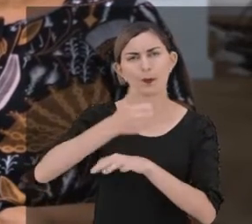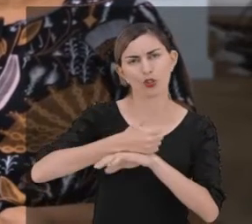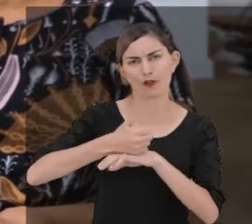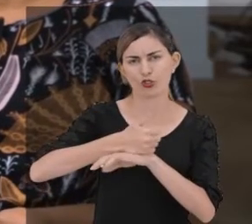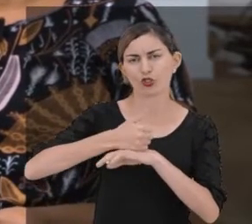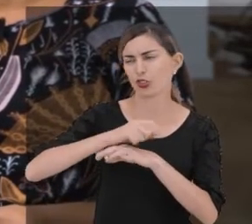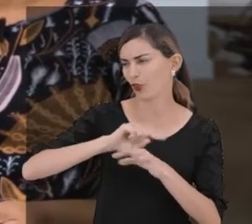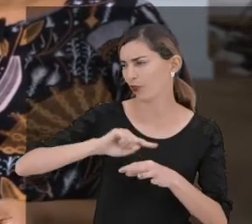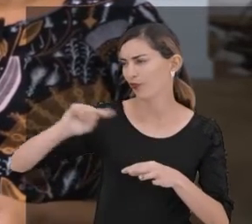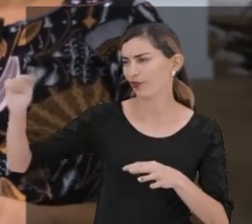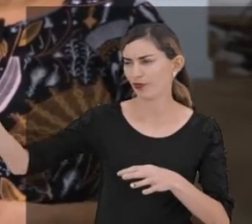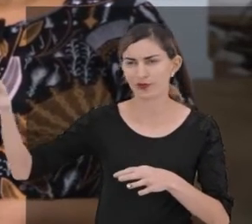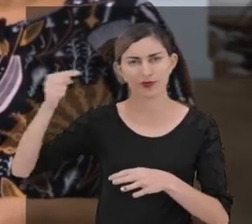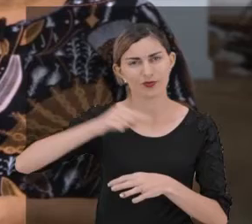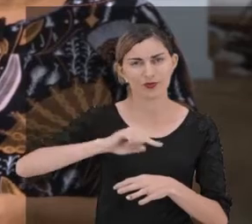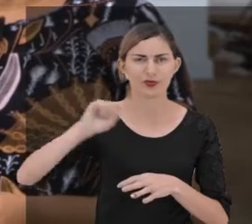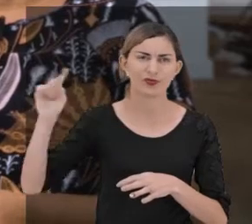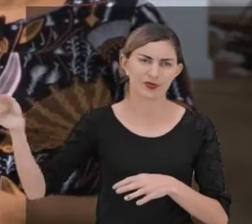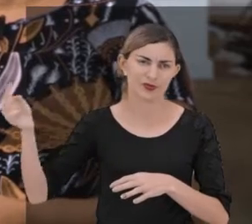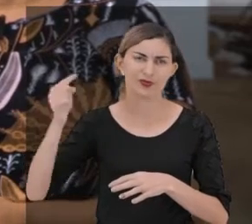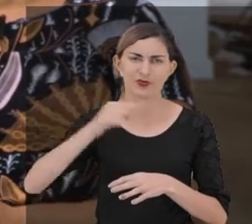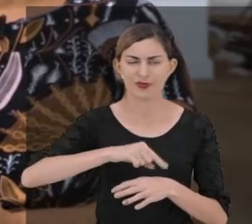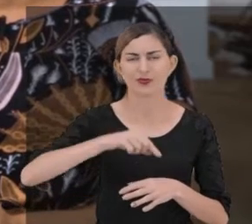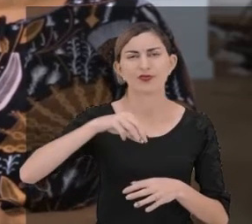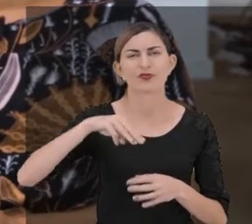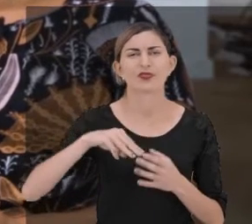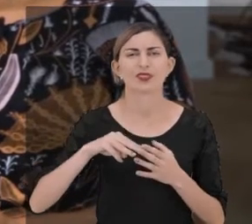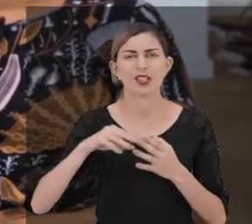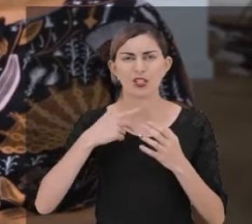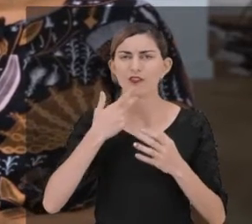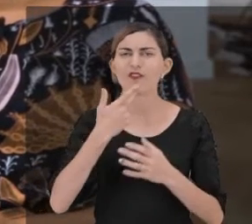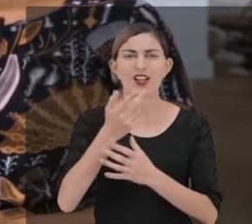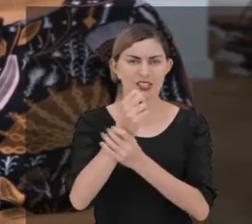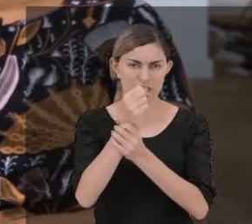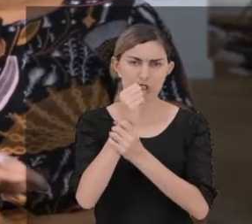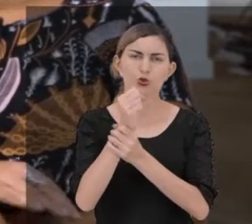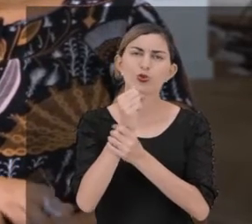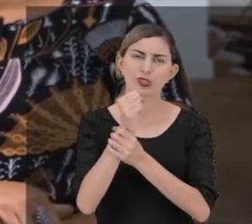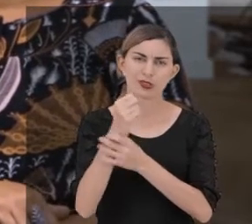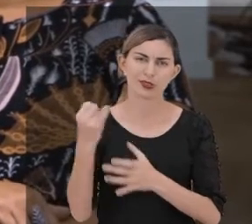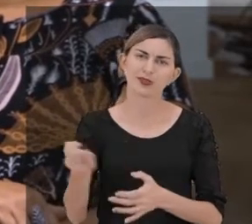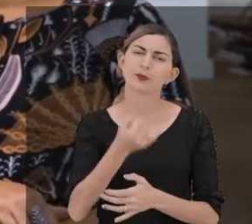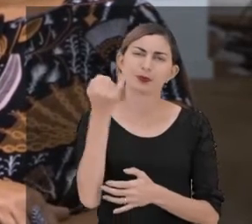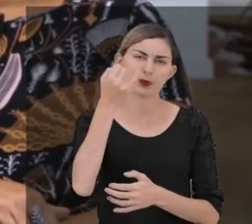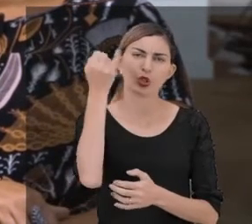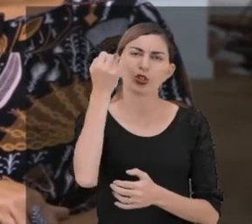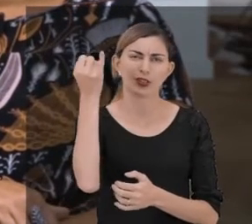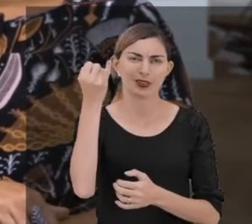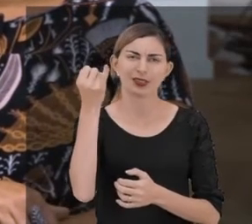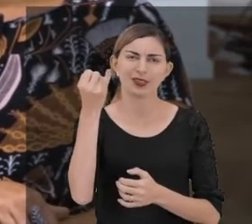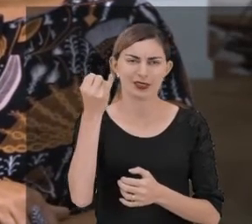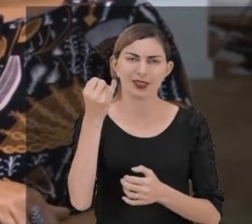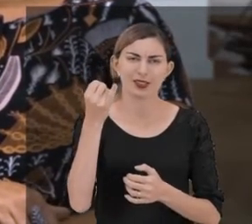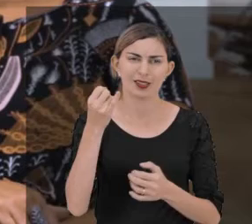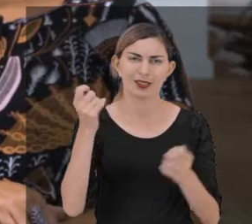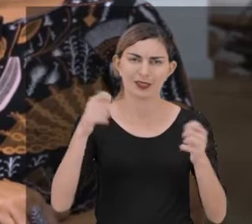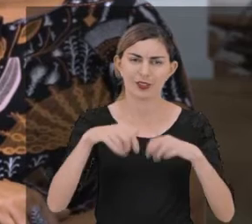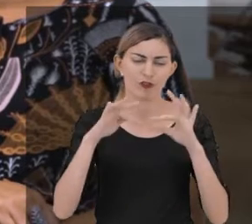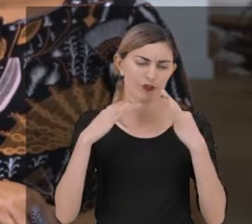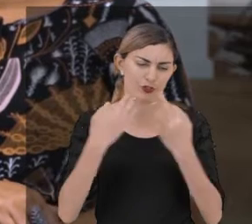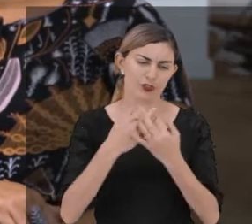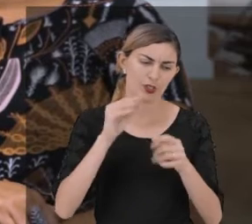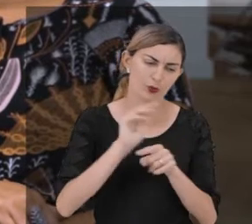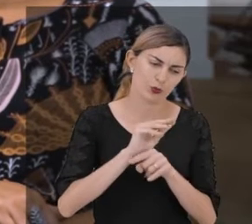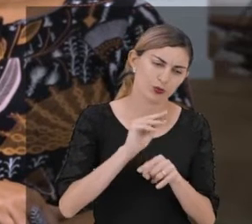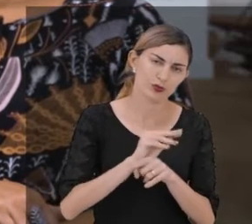profissional. Maslow fala disso quando ele fala da segurança. É importante que o provedor dessa família,